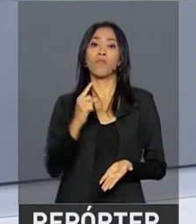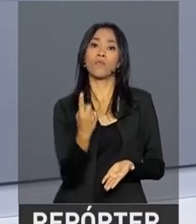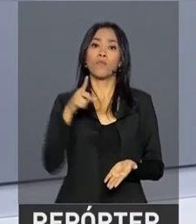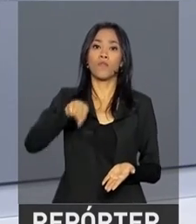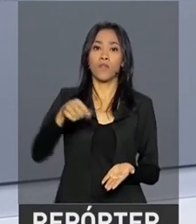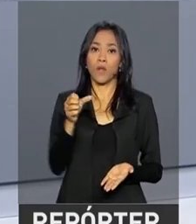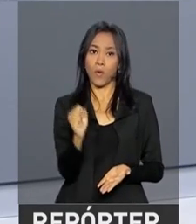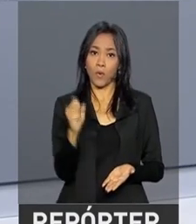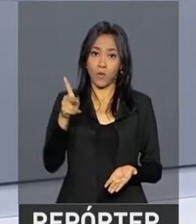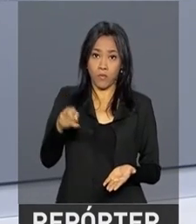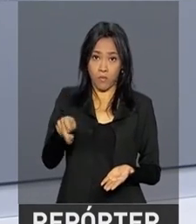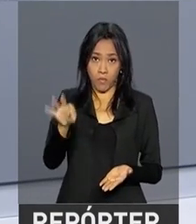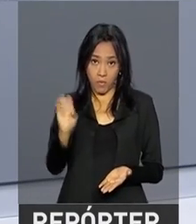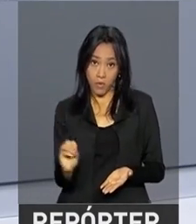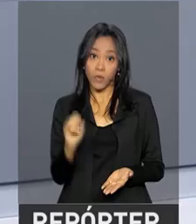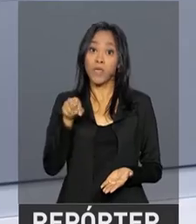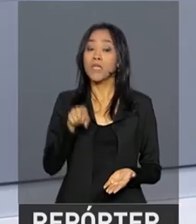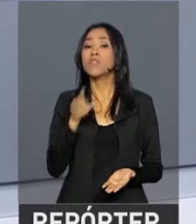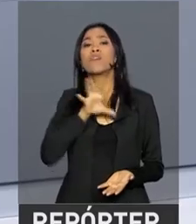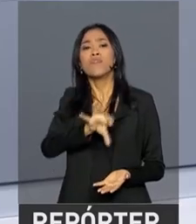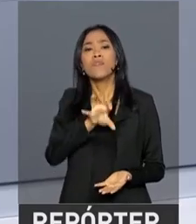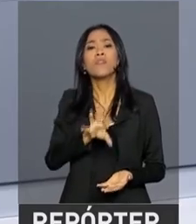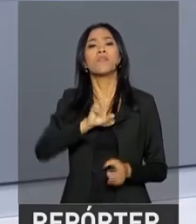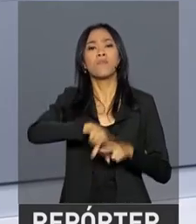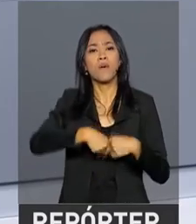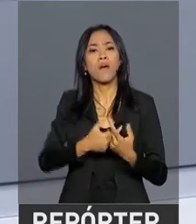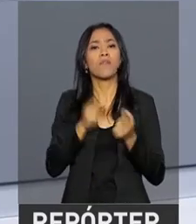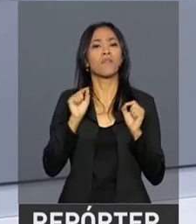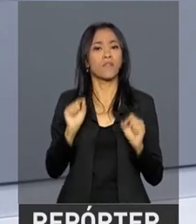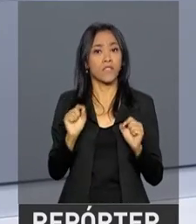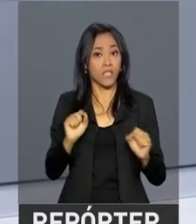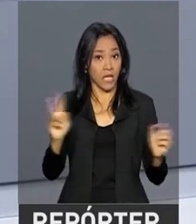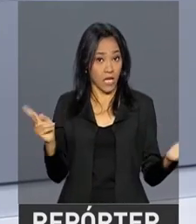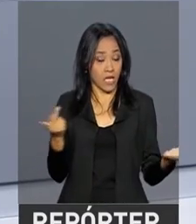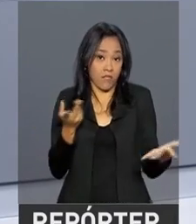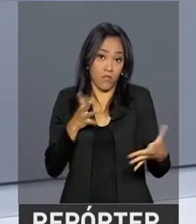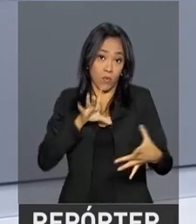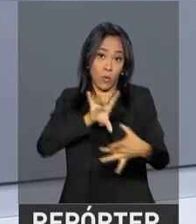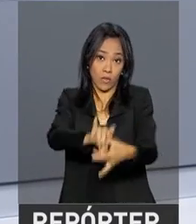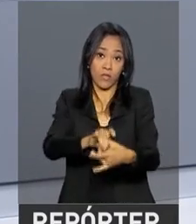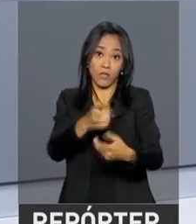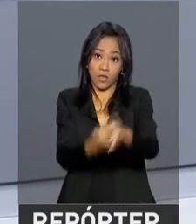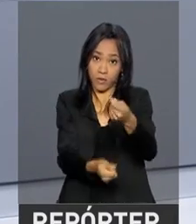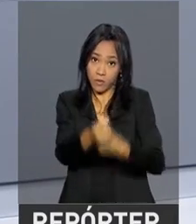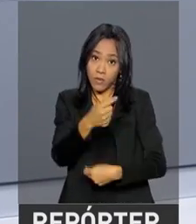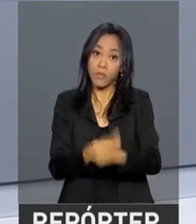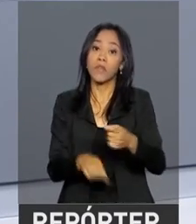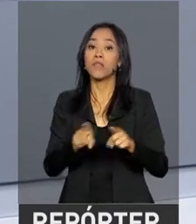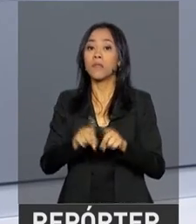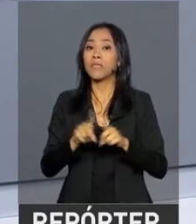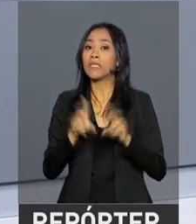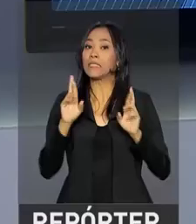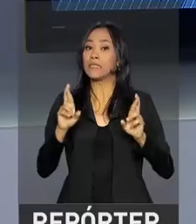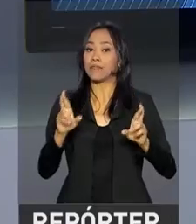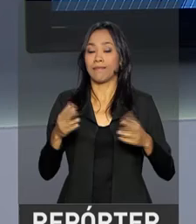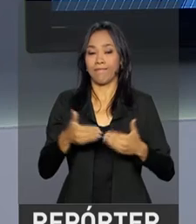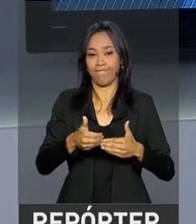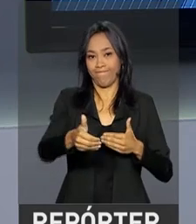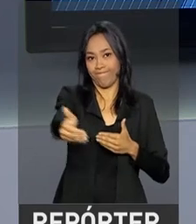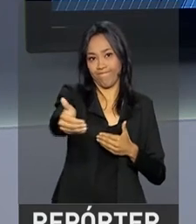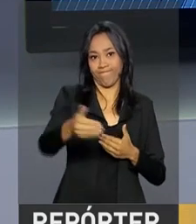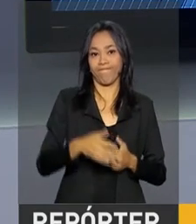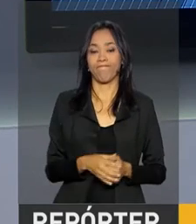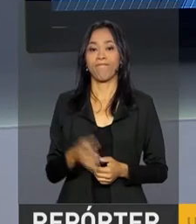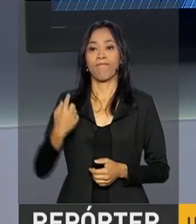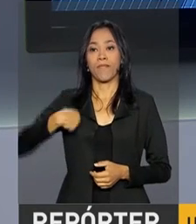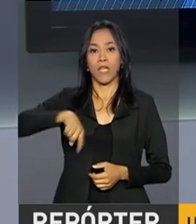do índice de confiança foi influenciado pelos indicadores da situação atual da economia e pela expectativa gerada. Nós